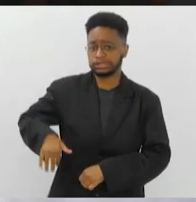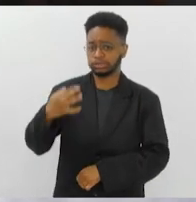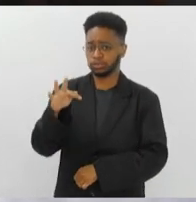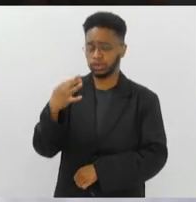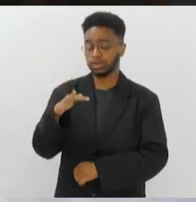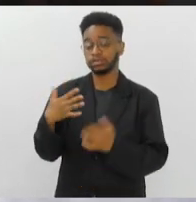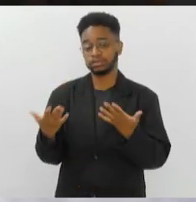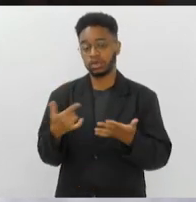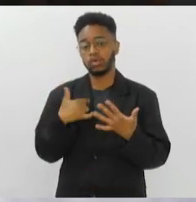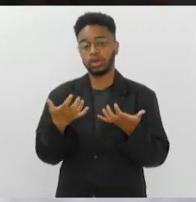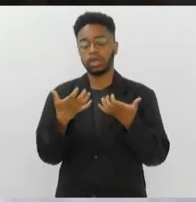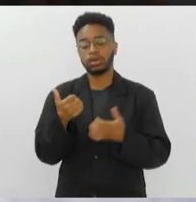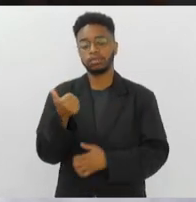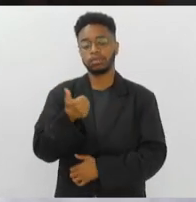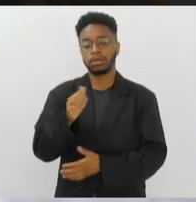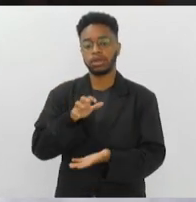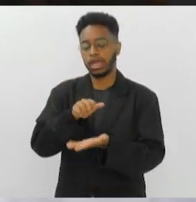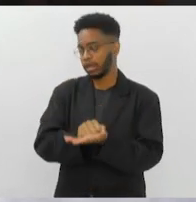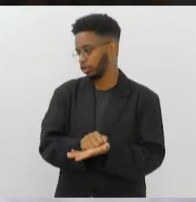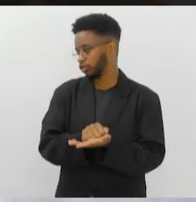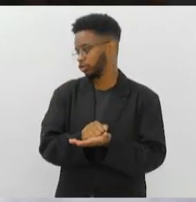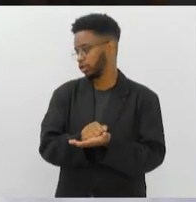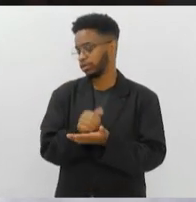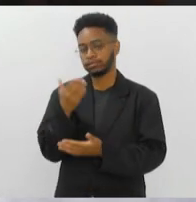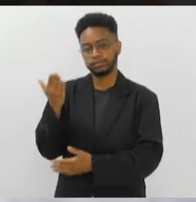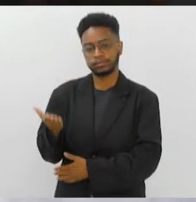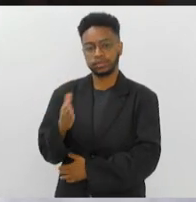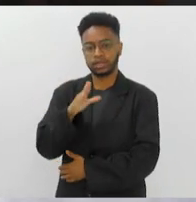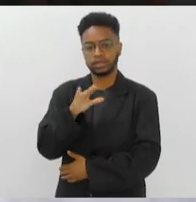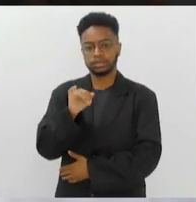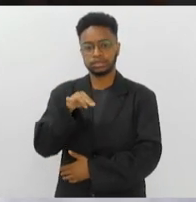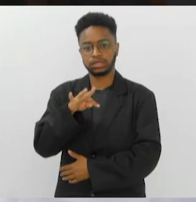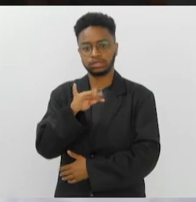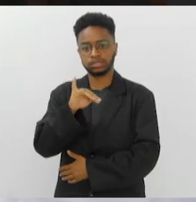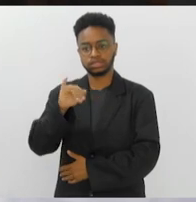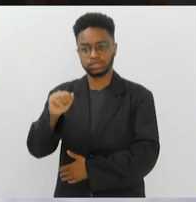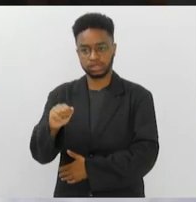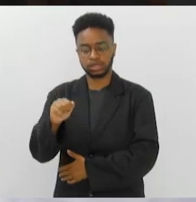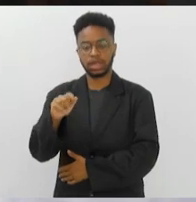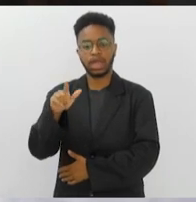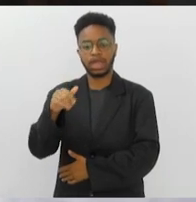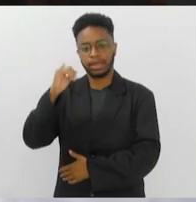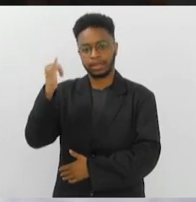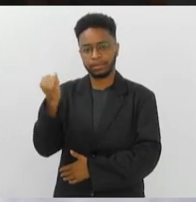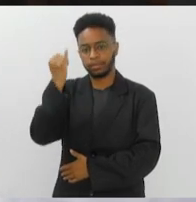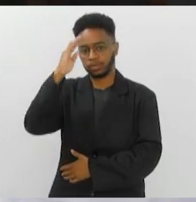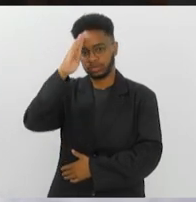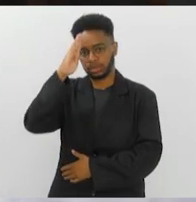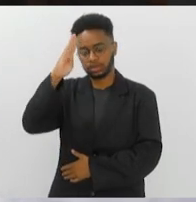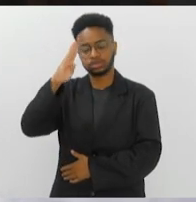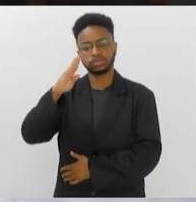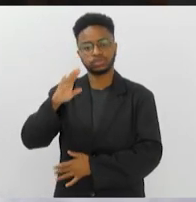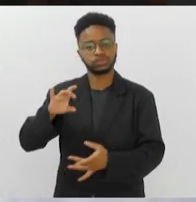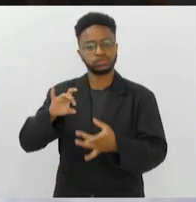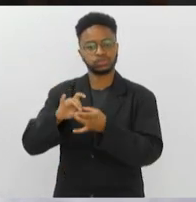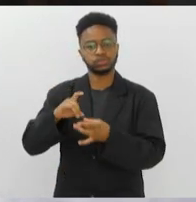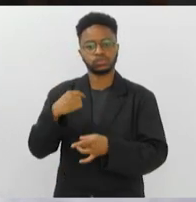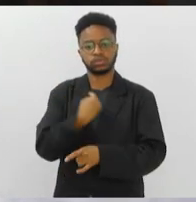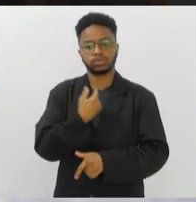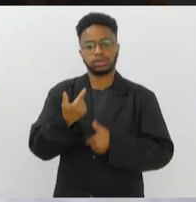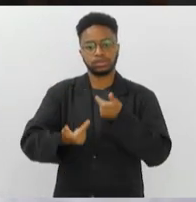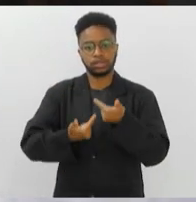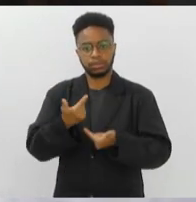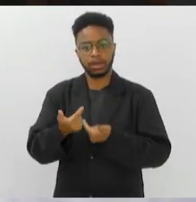queria só primeiro registrar que Cíntia, né, é parte fundamental do nosso trabalho na luta antimanicomial, na